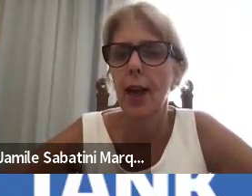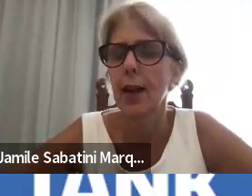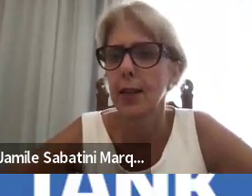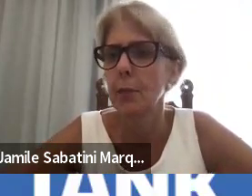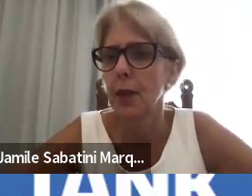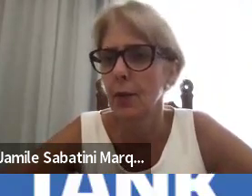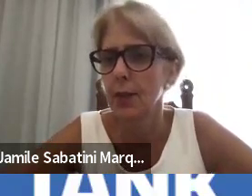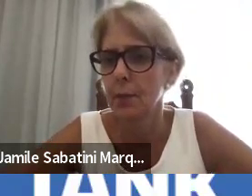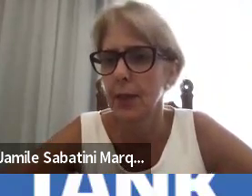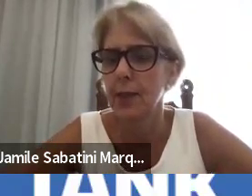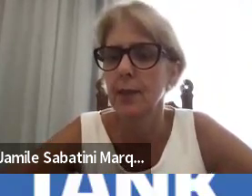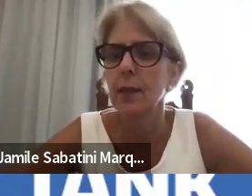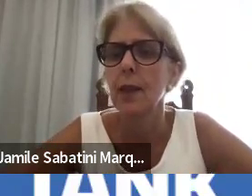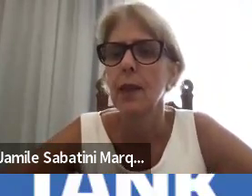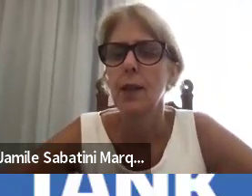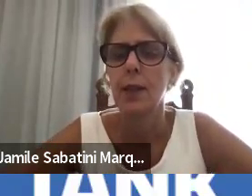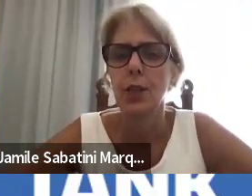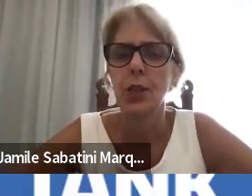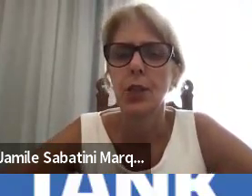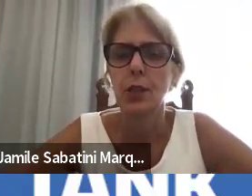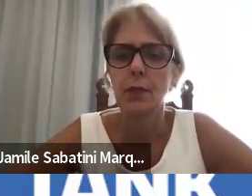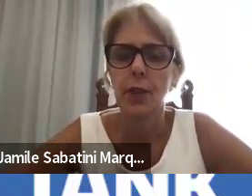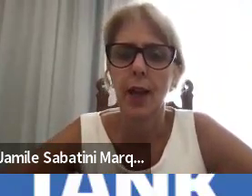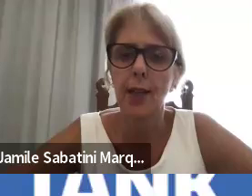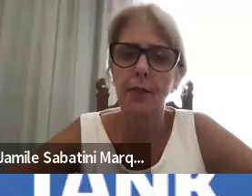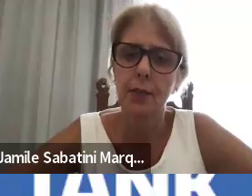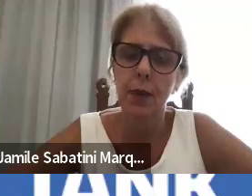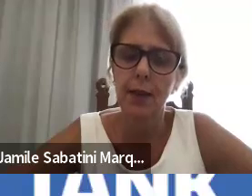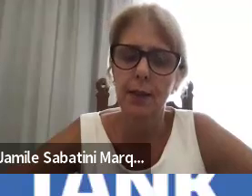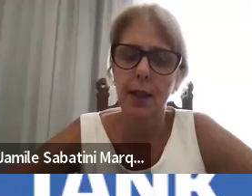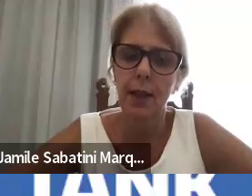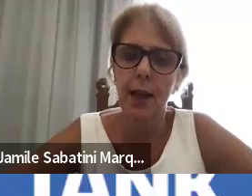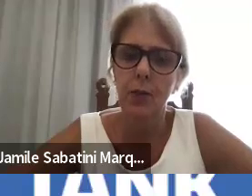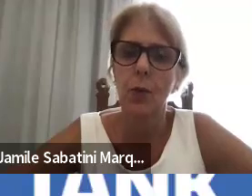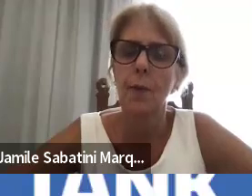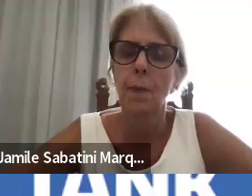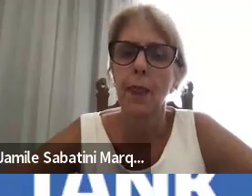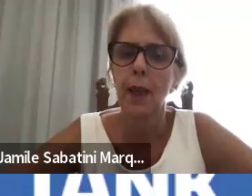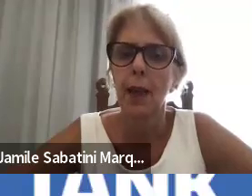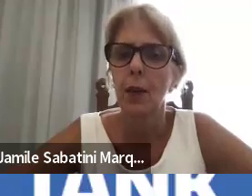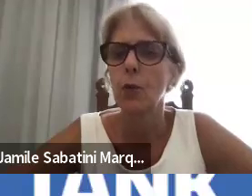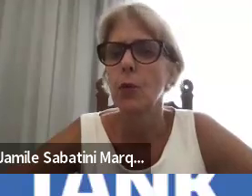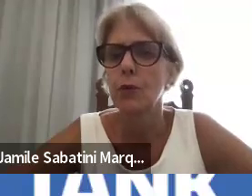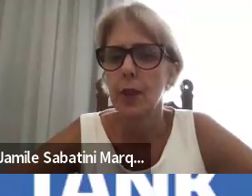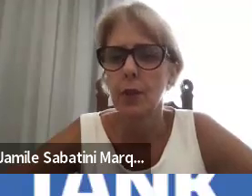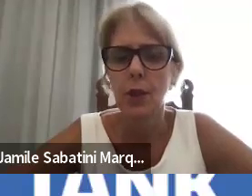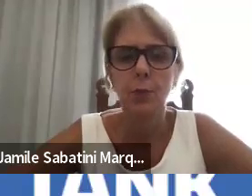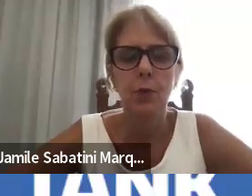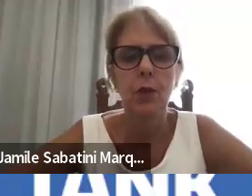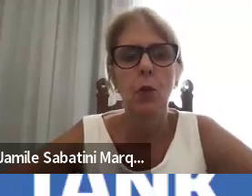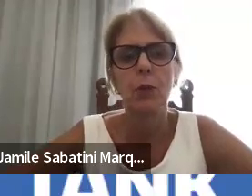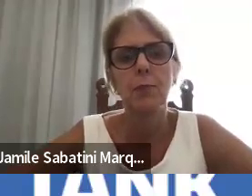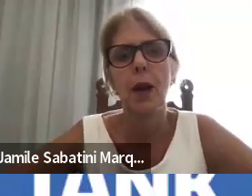de integrar a academia com as empresas e a gente ficar cada vez mais integrado com o